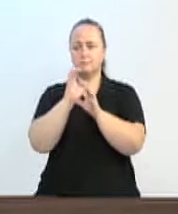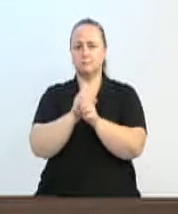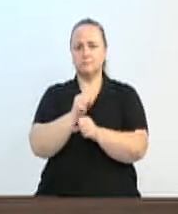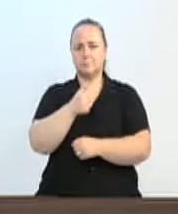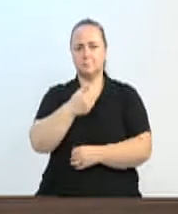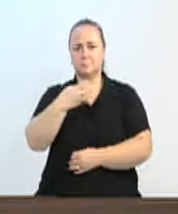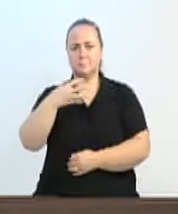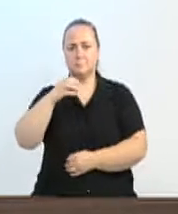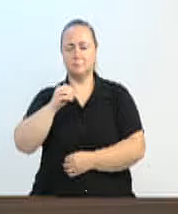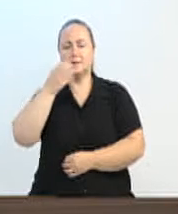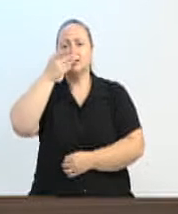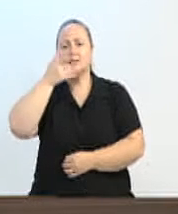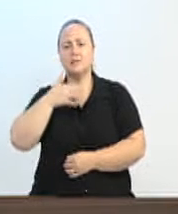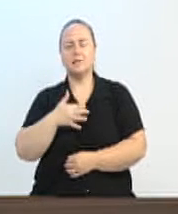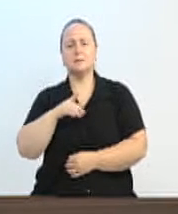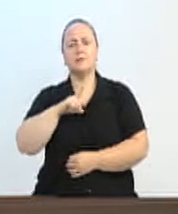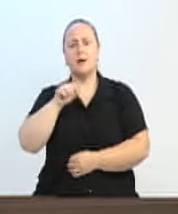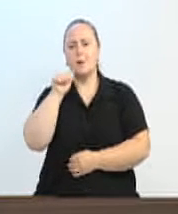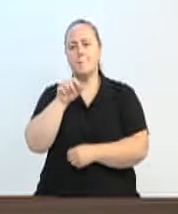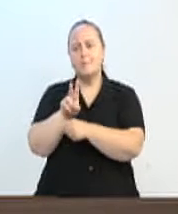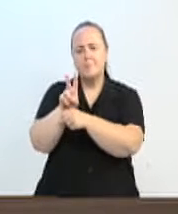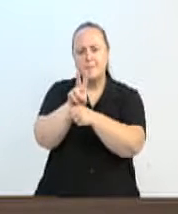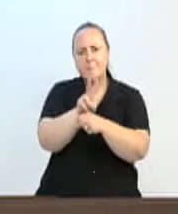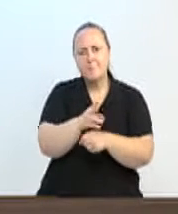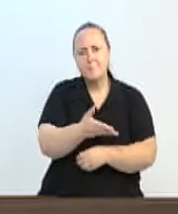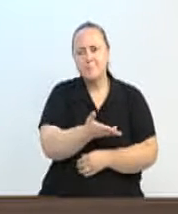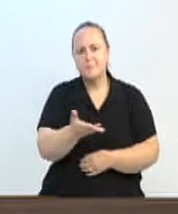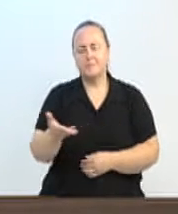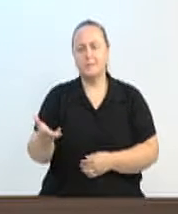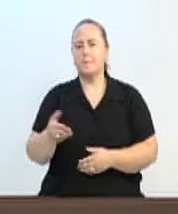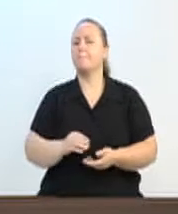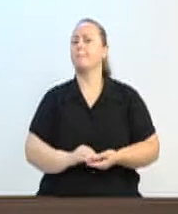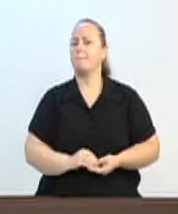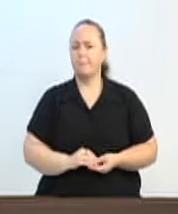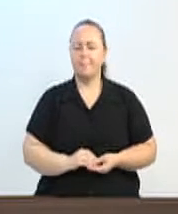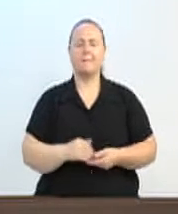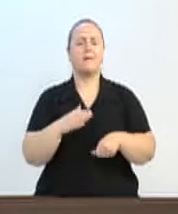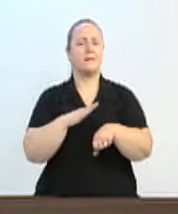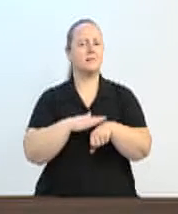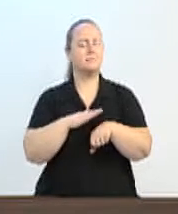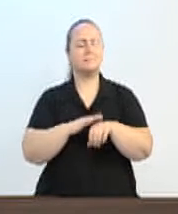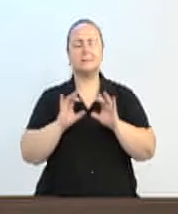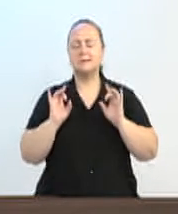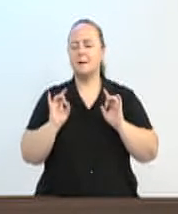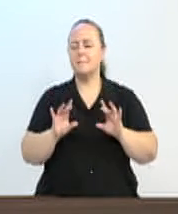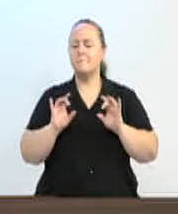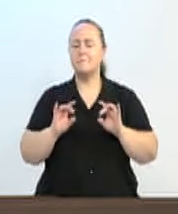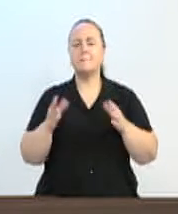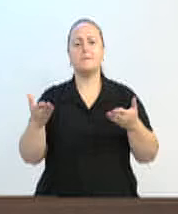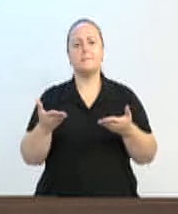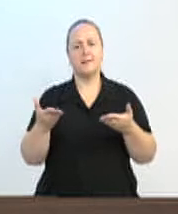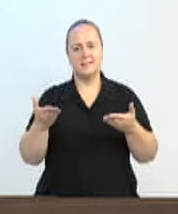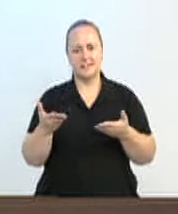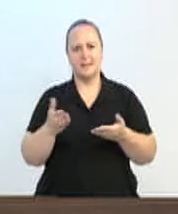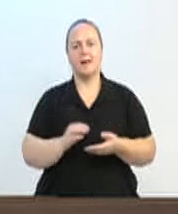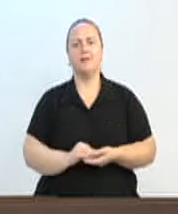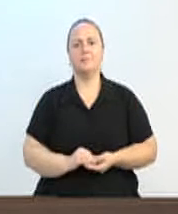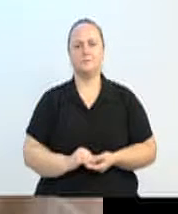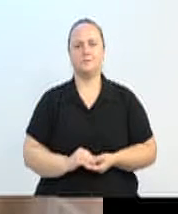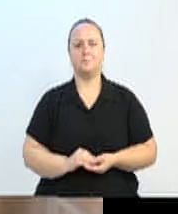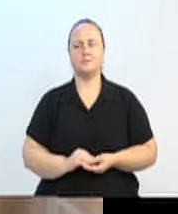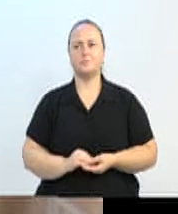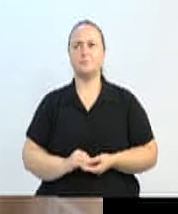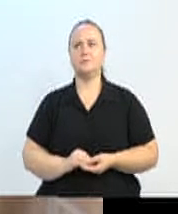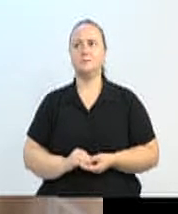cuidadas por aquelas mulheres e que momento Espetacular nós tivemos tem foto aqui não tem ar